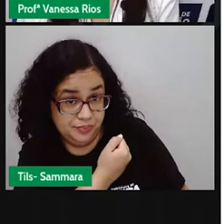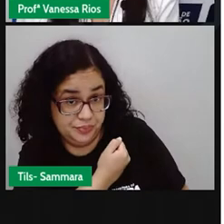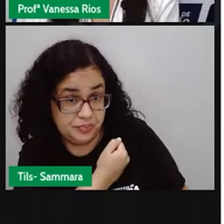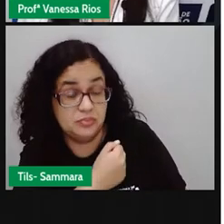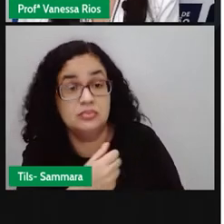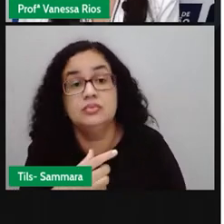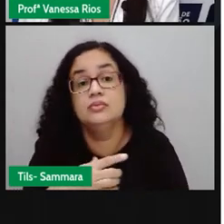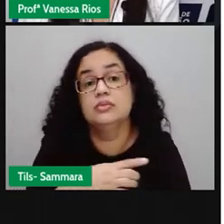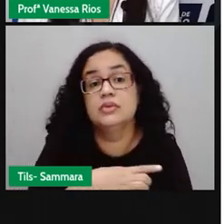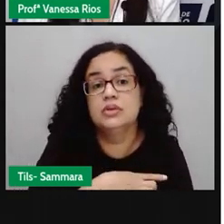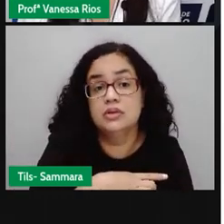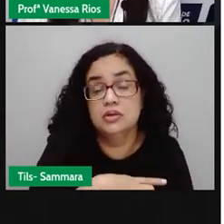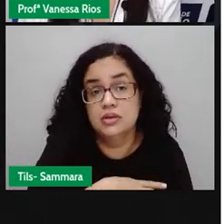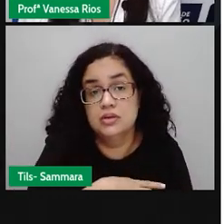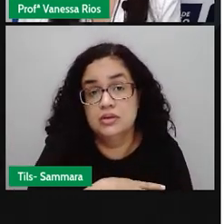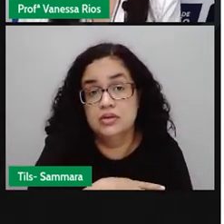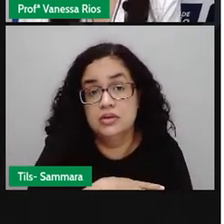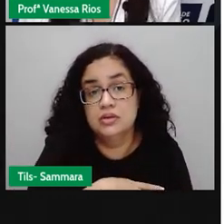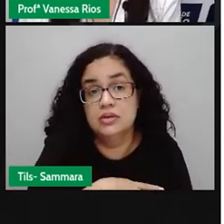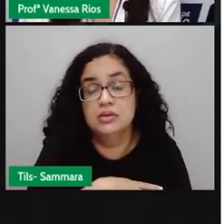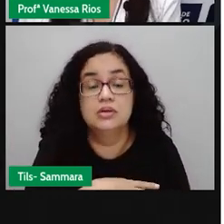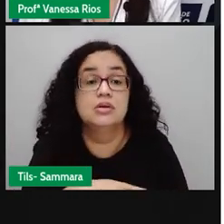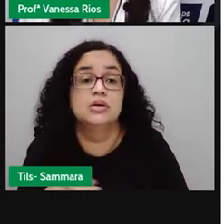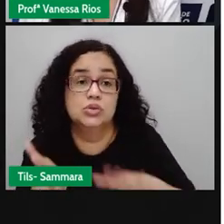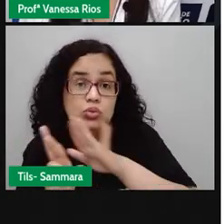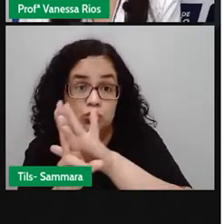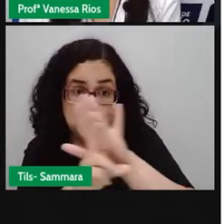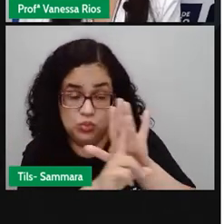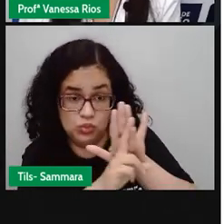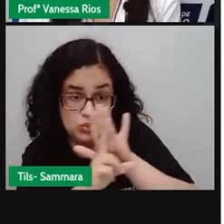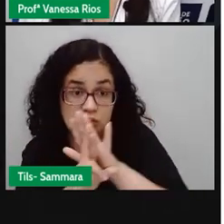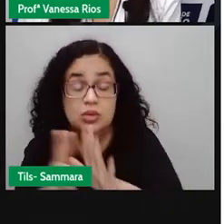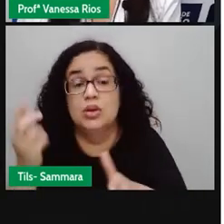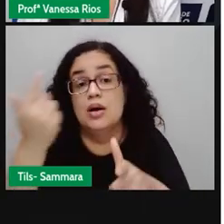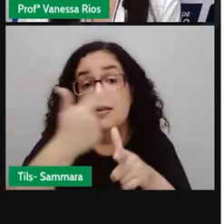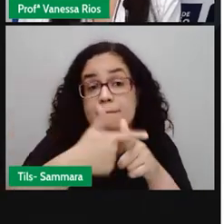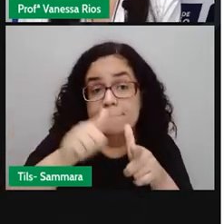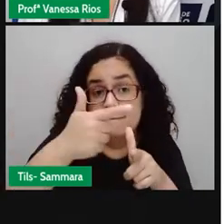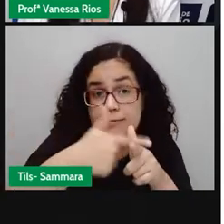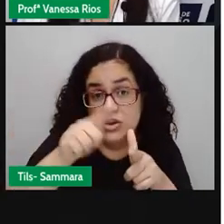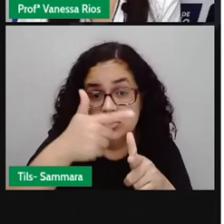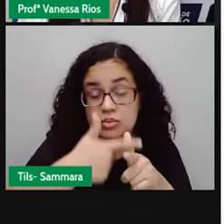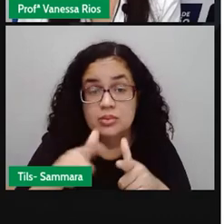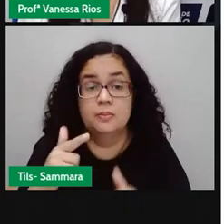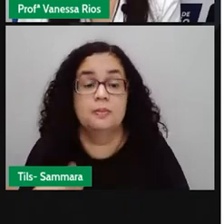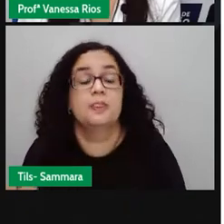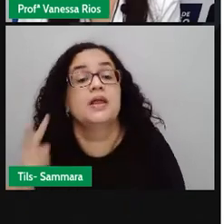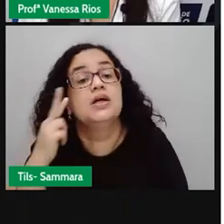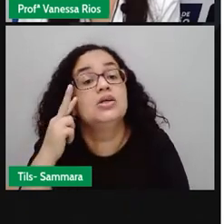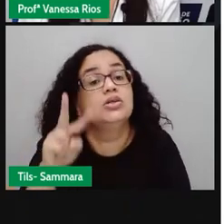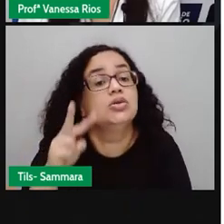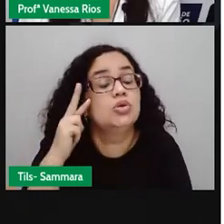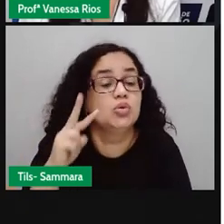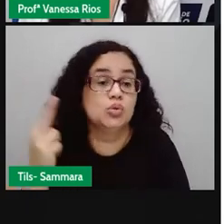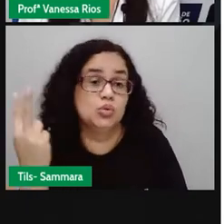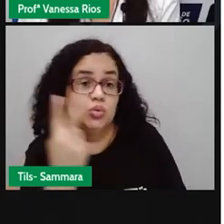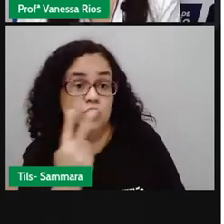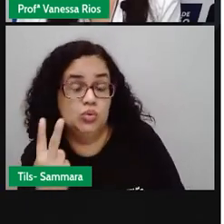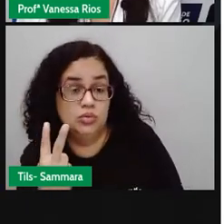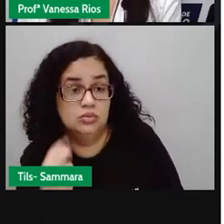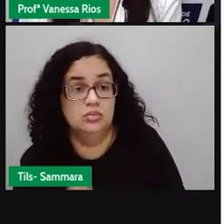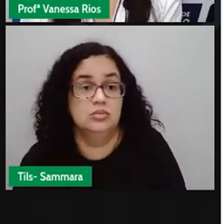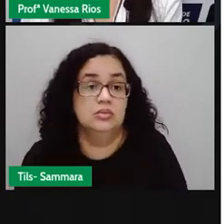aí oferecidos, né? Que estão sendo mostrados pelo problema. Então, a gente já consegue identificar aí 2